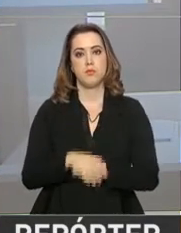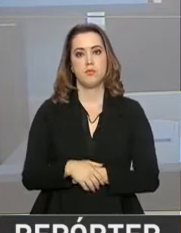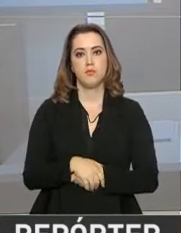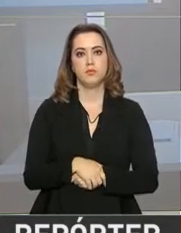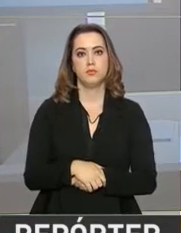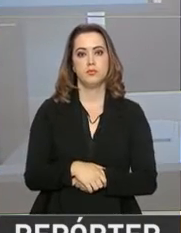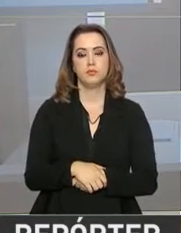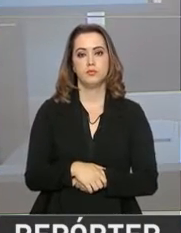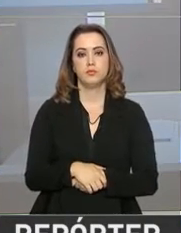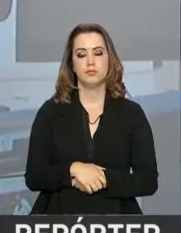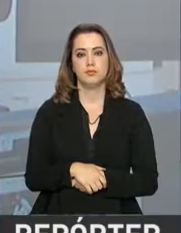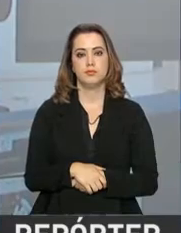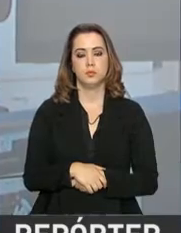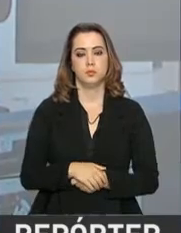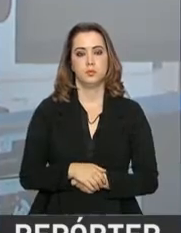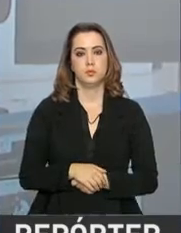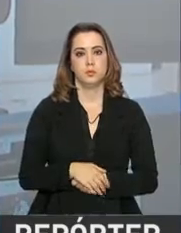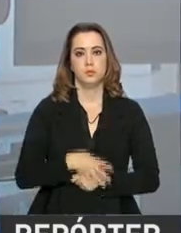receita.fazenda.gov.br.